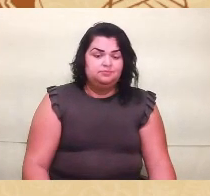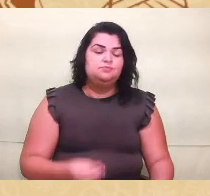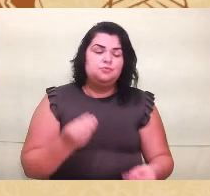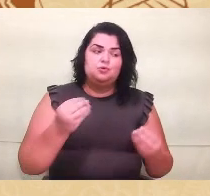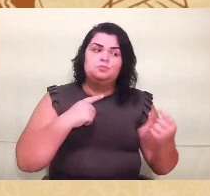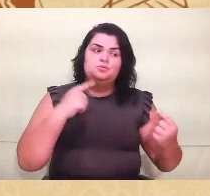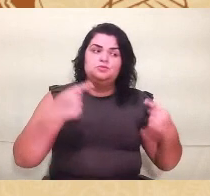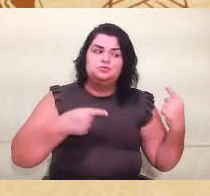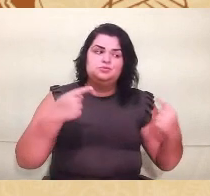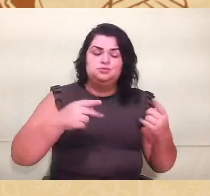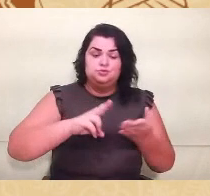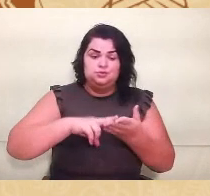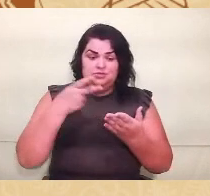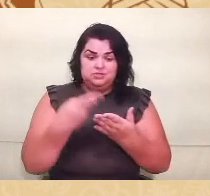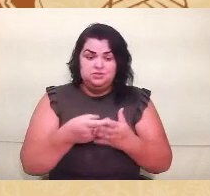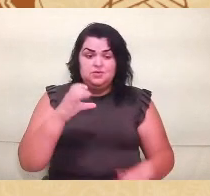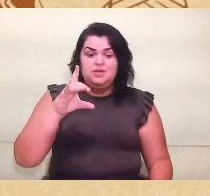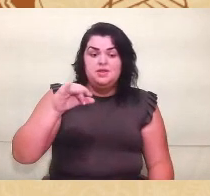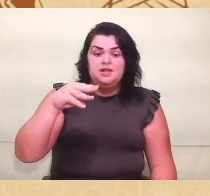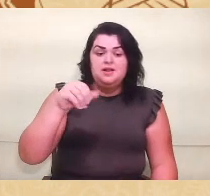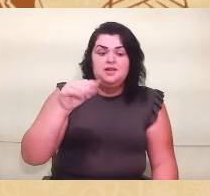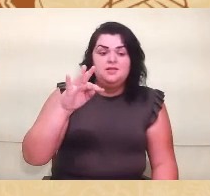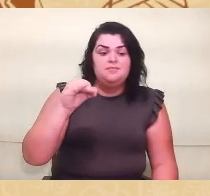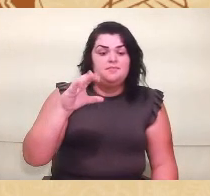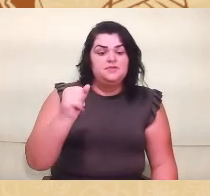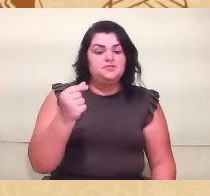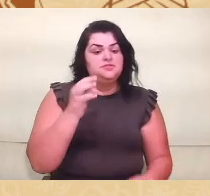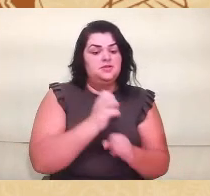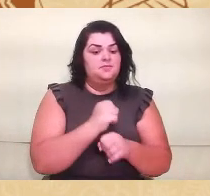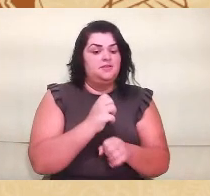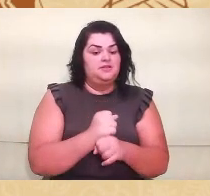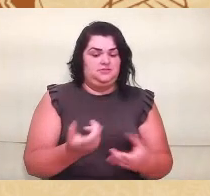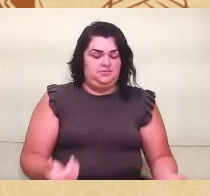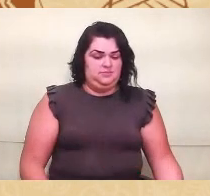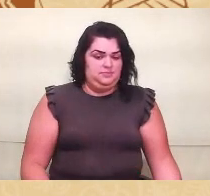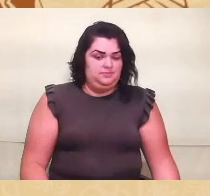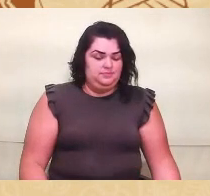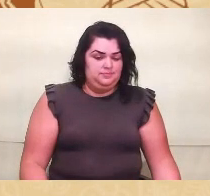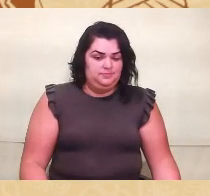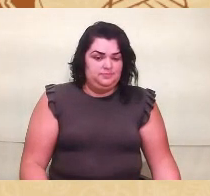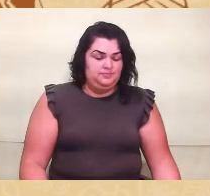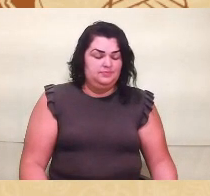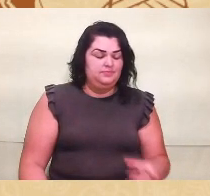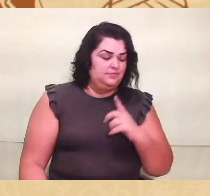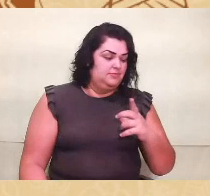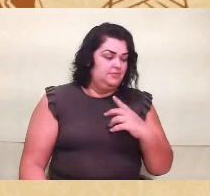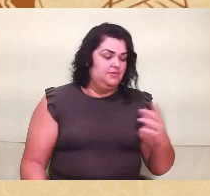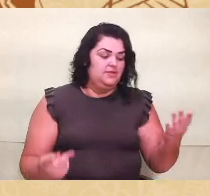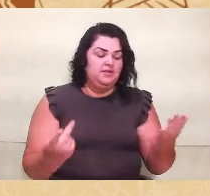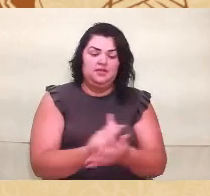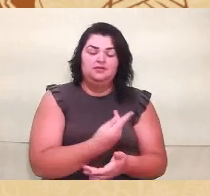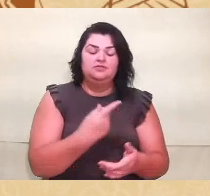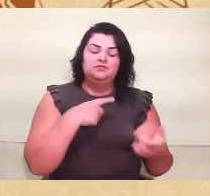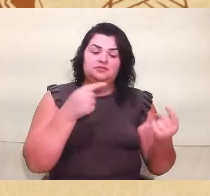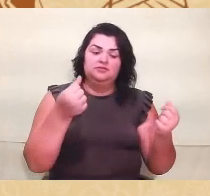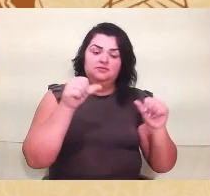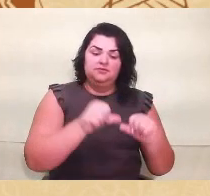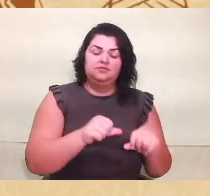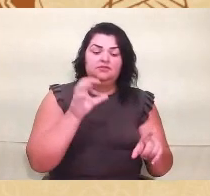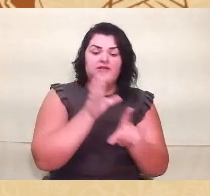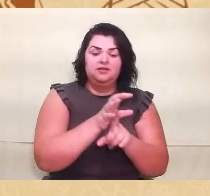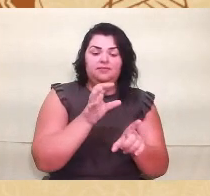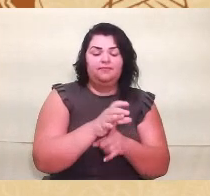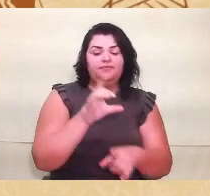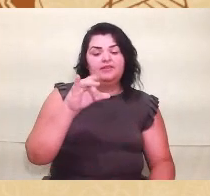a alteração climática sem discutir o capitalismo? Quem causa a infração climática? Quem causa